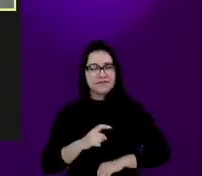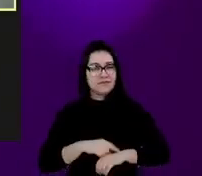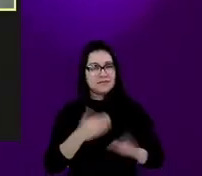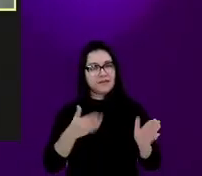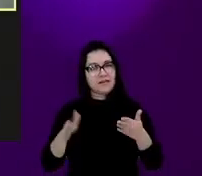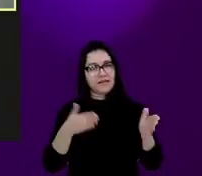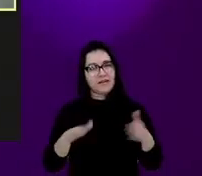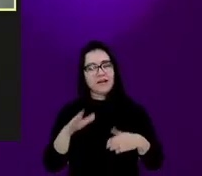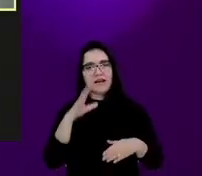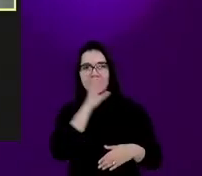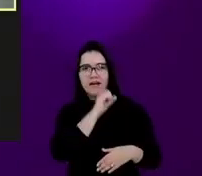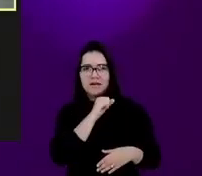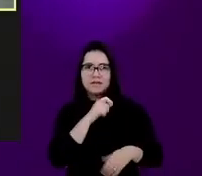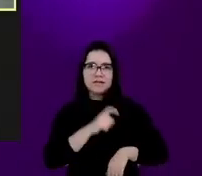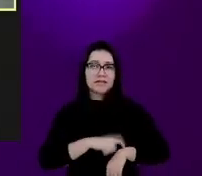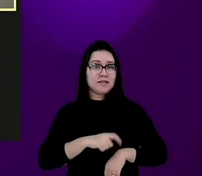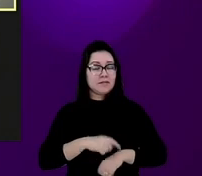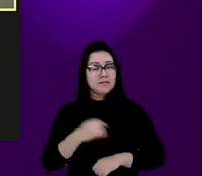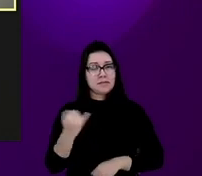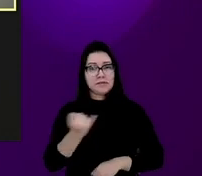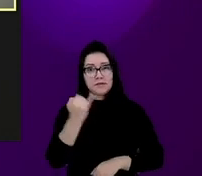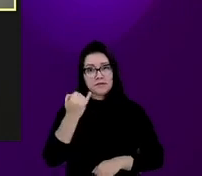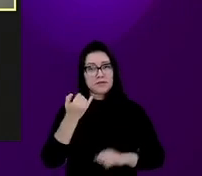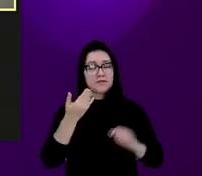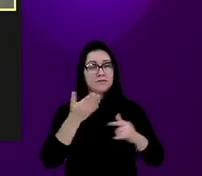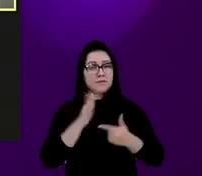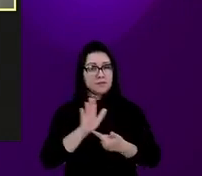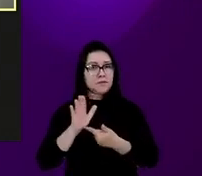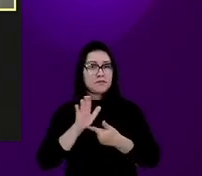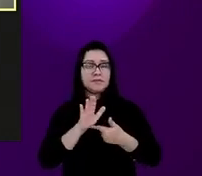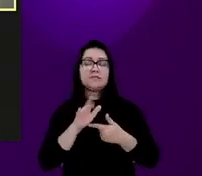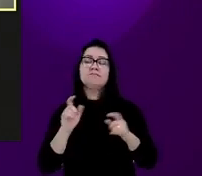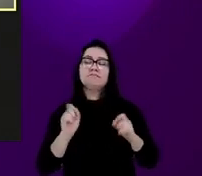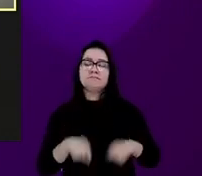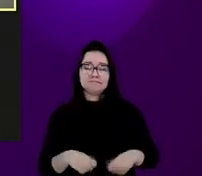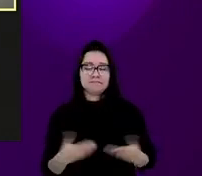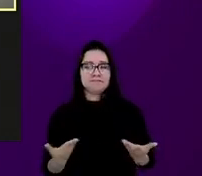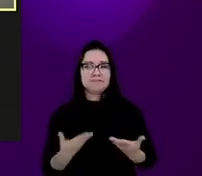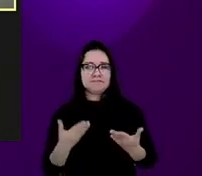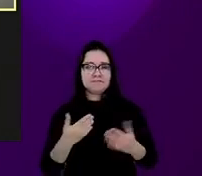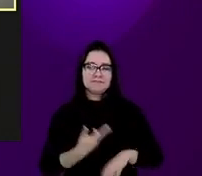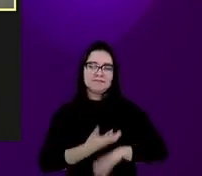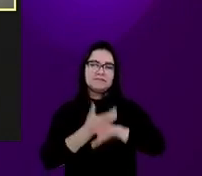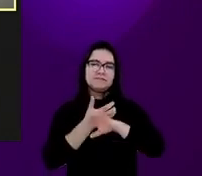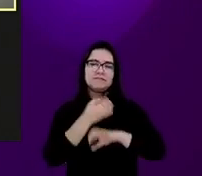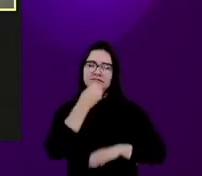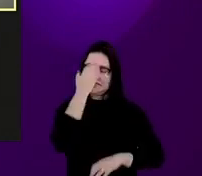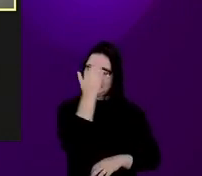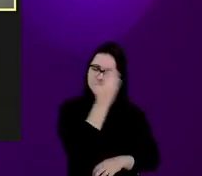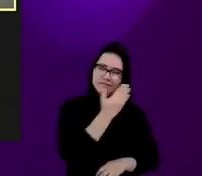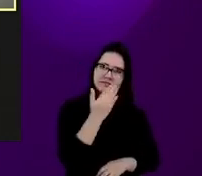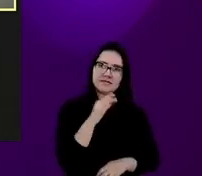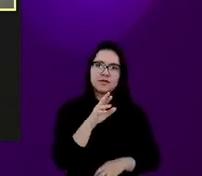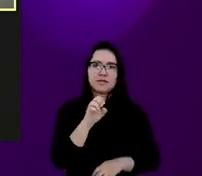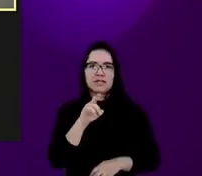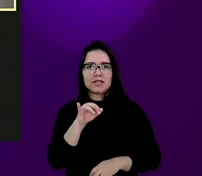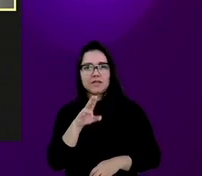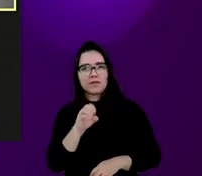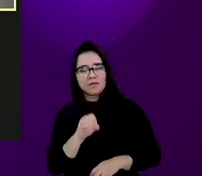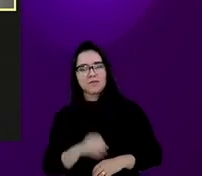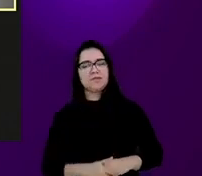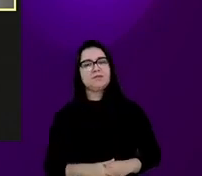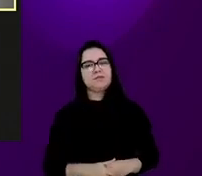porque o tempo é uma coisa fundamental nessas apresentações virtuais, e mais uma vez eu queria agradecer ao Rodrigo e